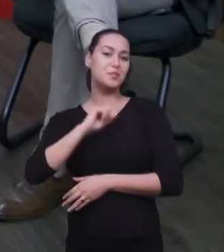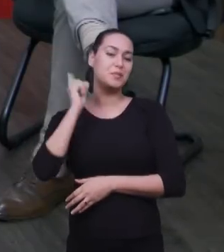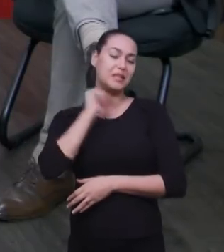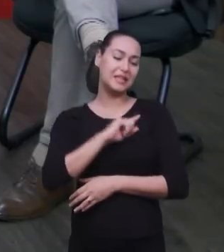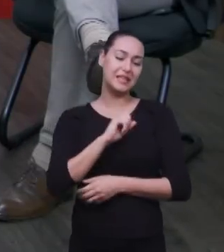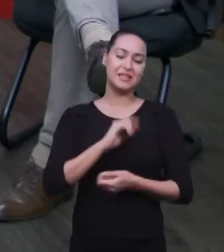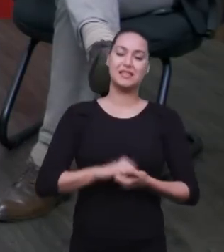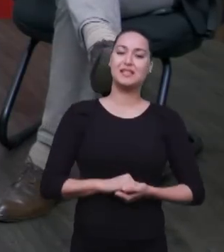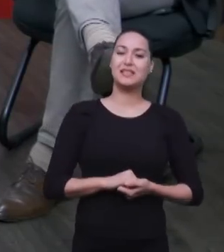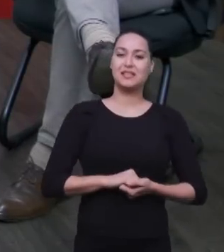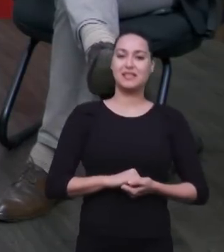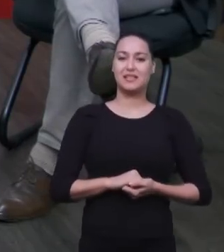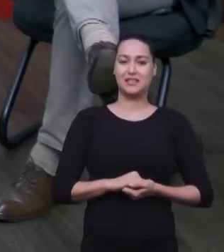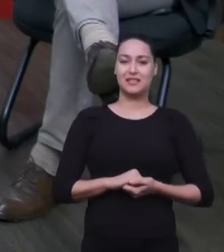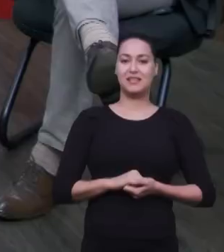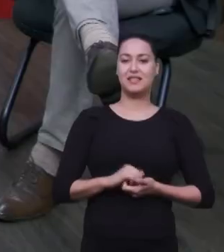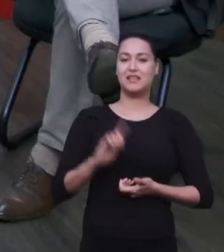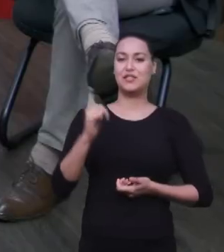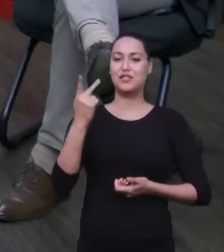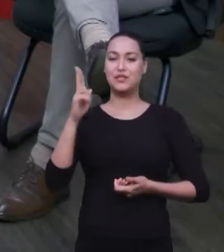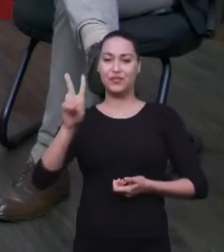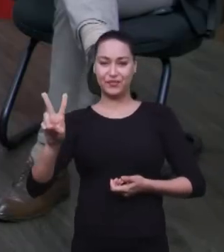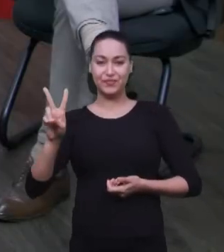Governador Valadares, né, Minas Gerais.